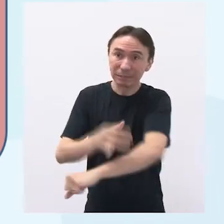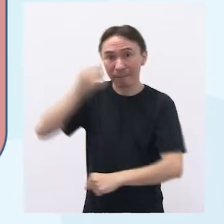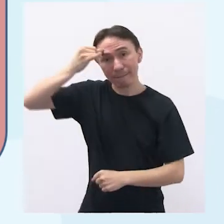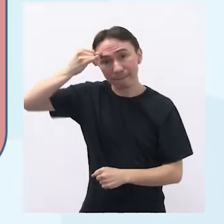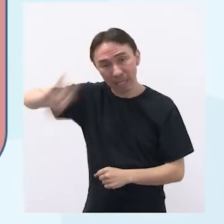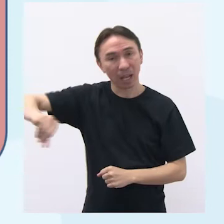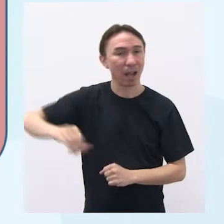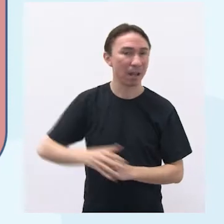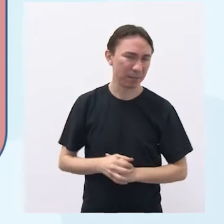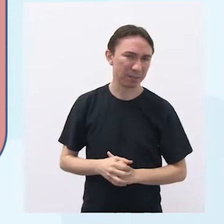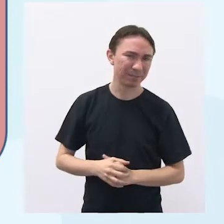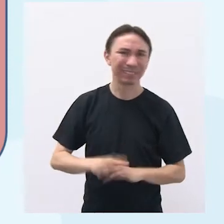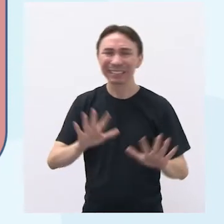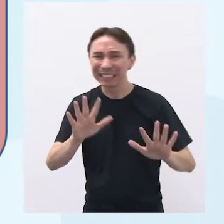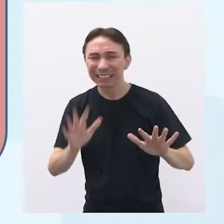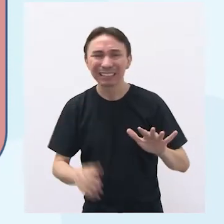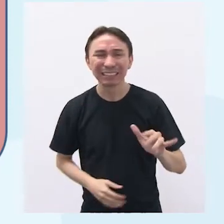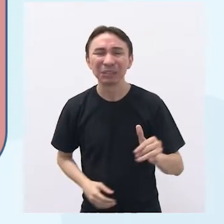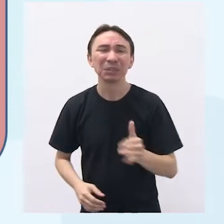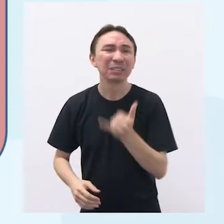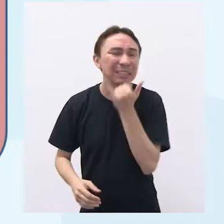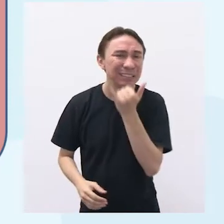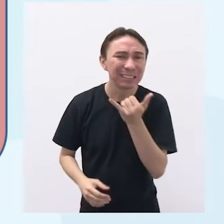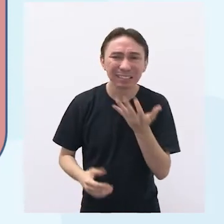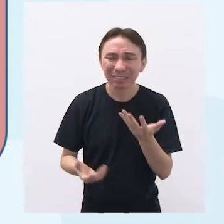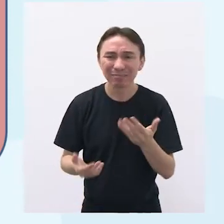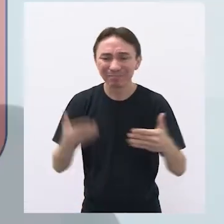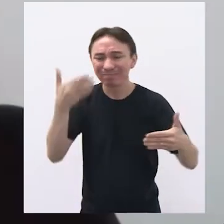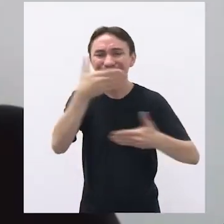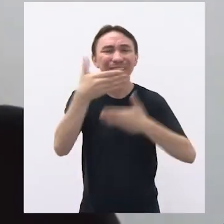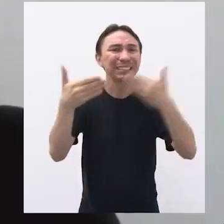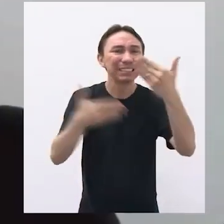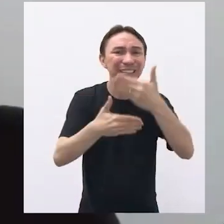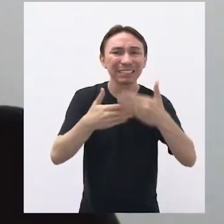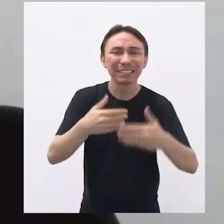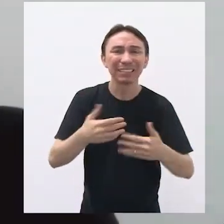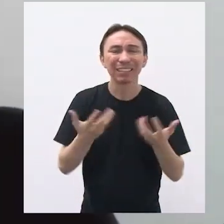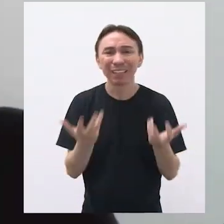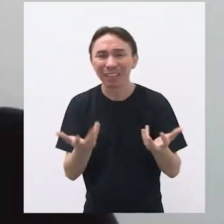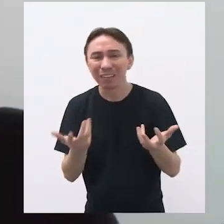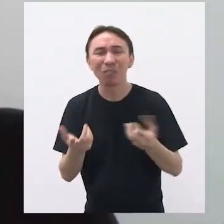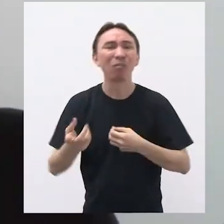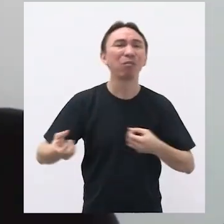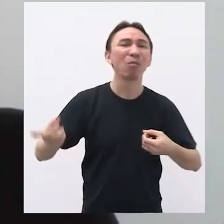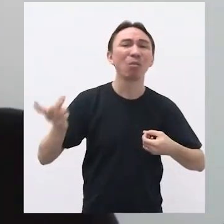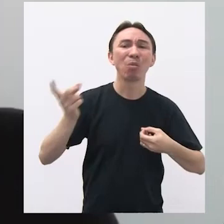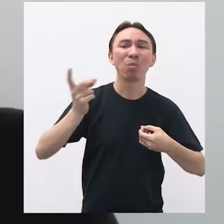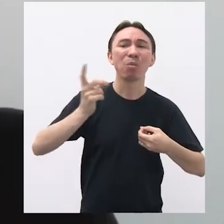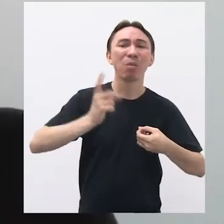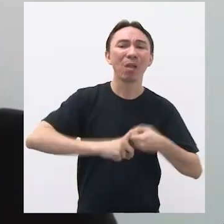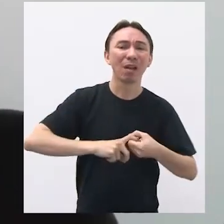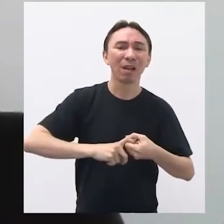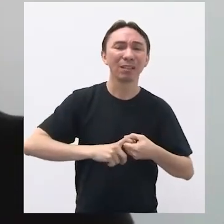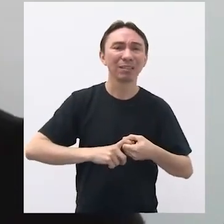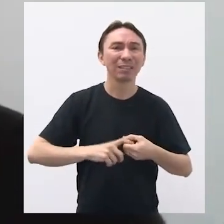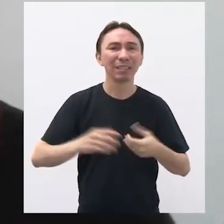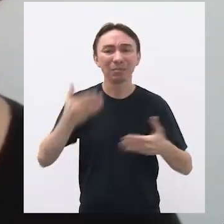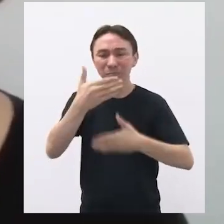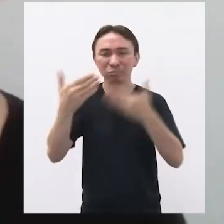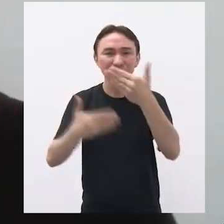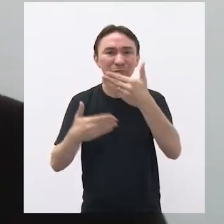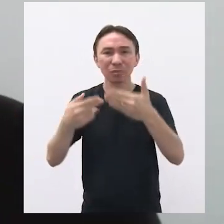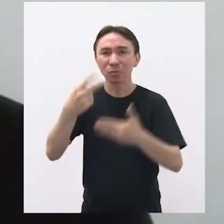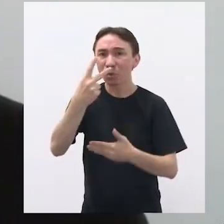Eu não sei, eu coloquei um slide que eu queria voltar nele, que é 2 slides antes desse,